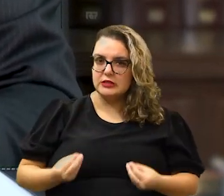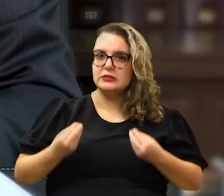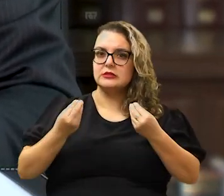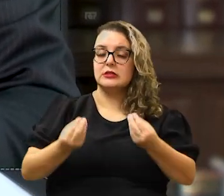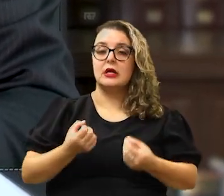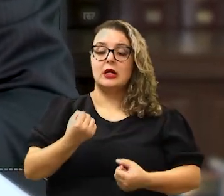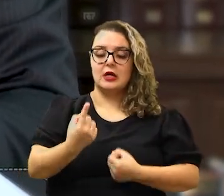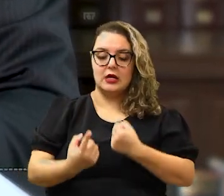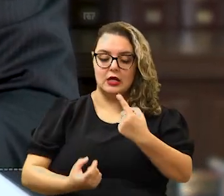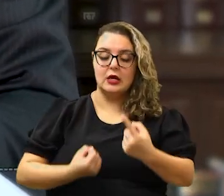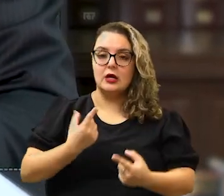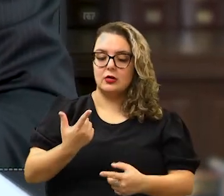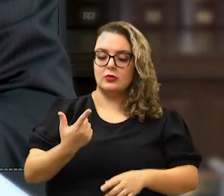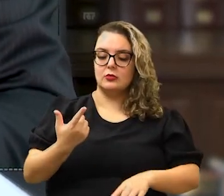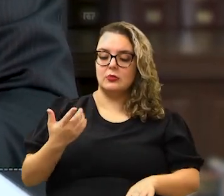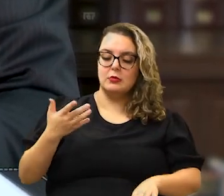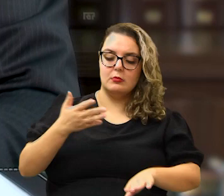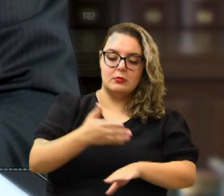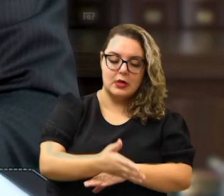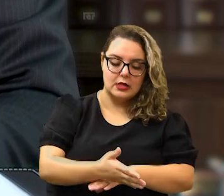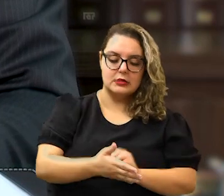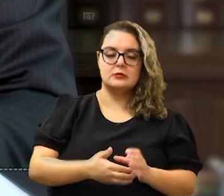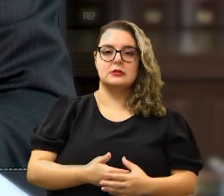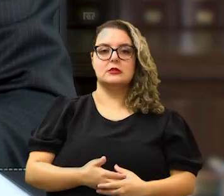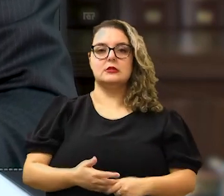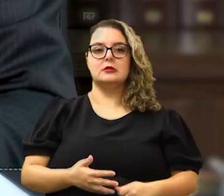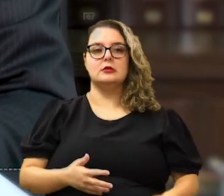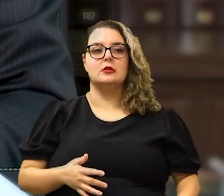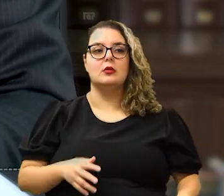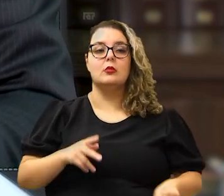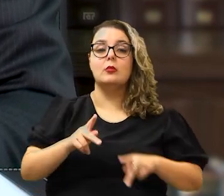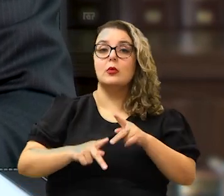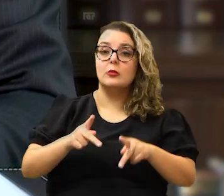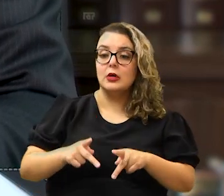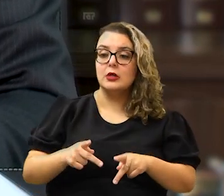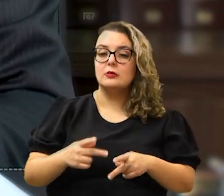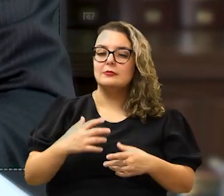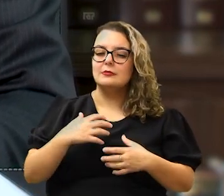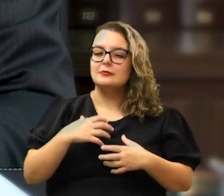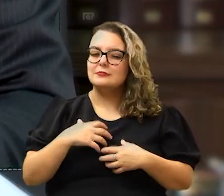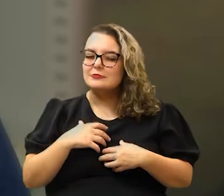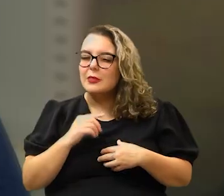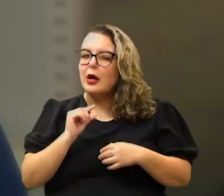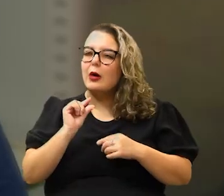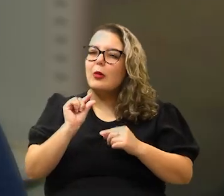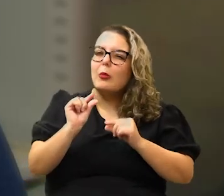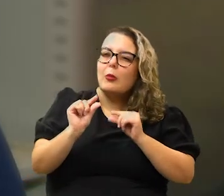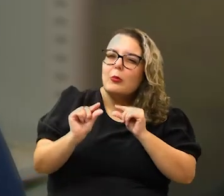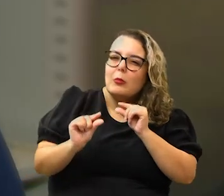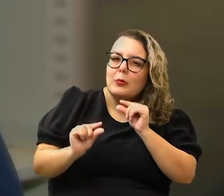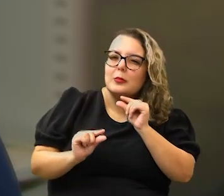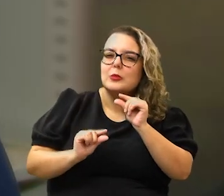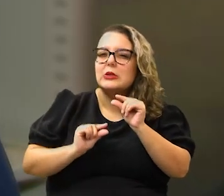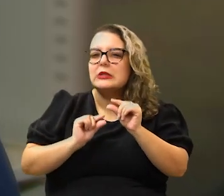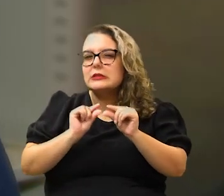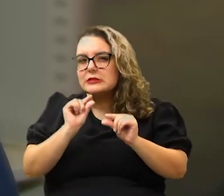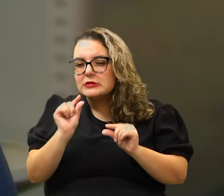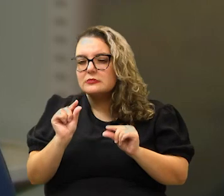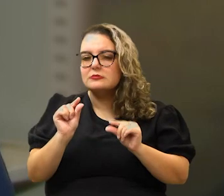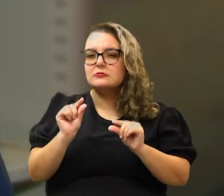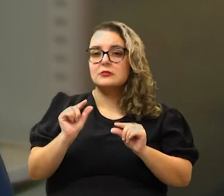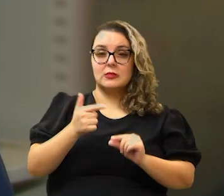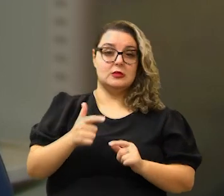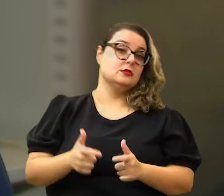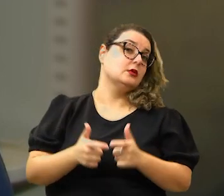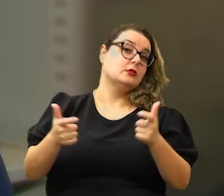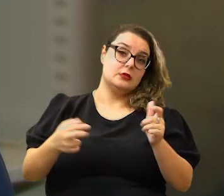sendo reconhecido e repetido nas demais constituições que se seguiram. Mais para frente a gente vai ter outros tipos